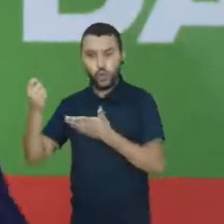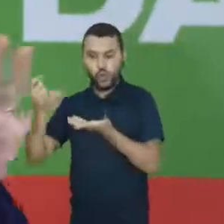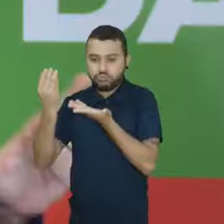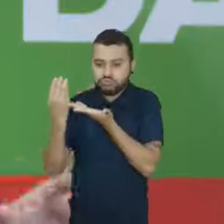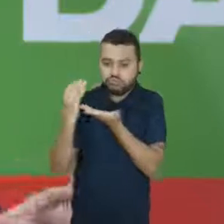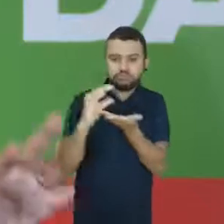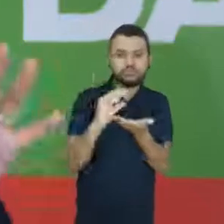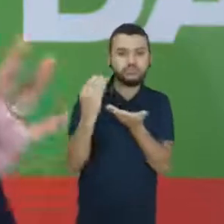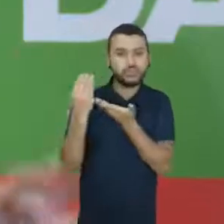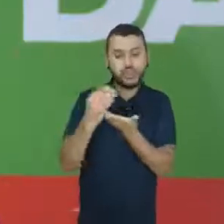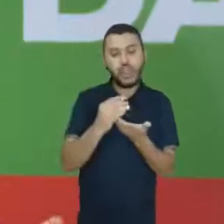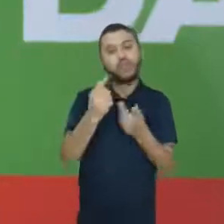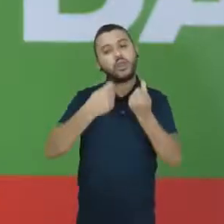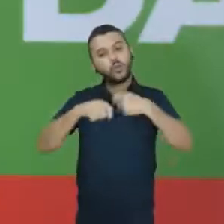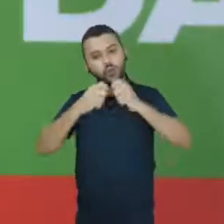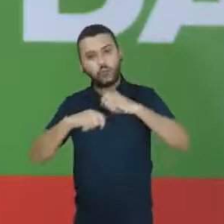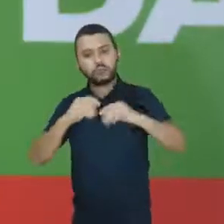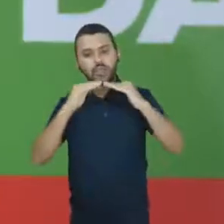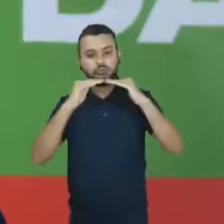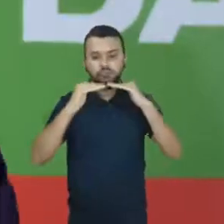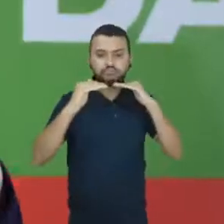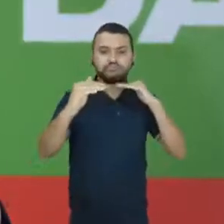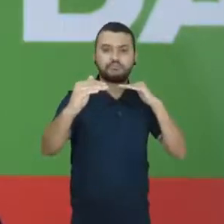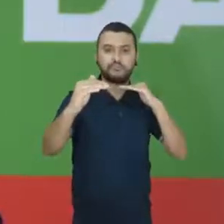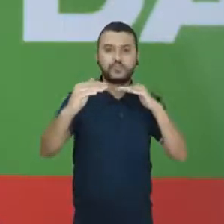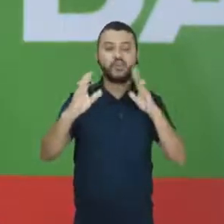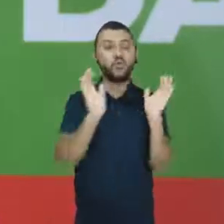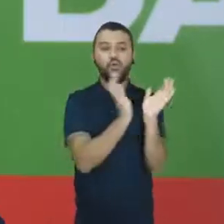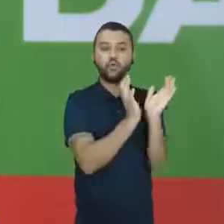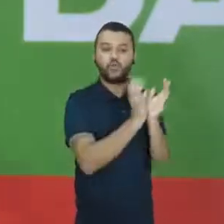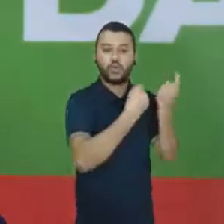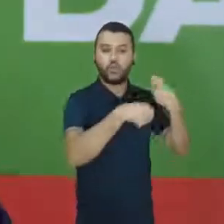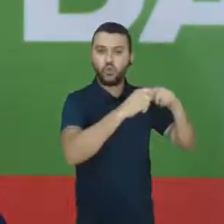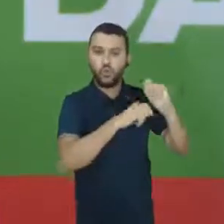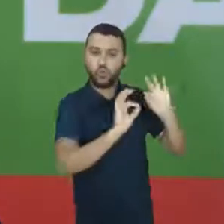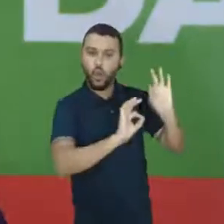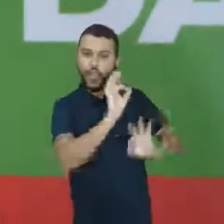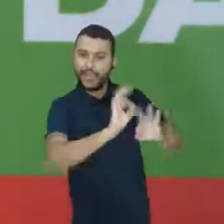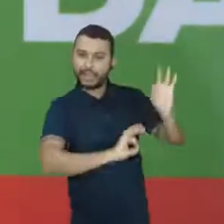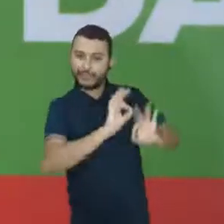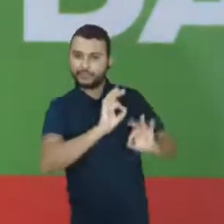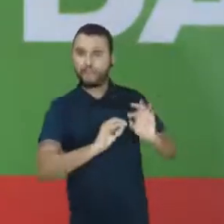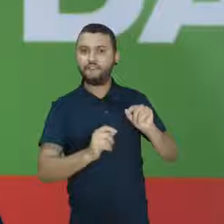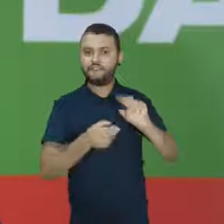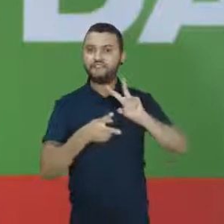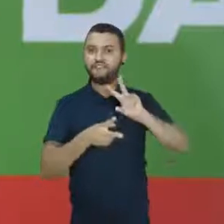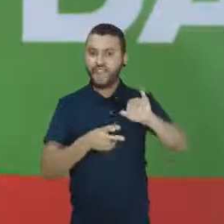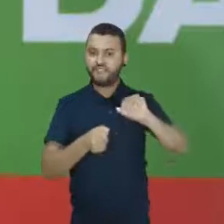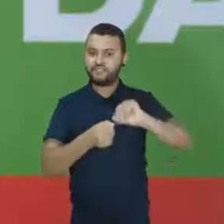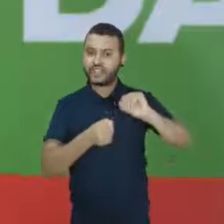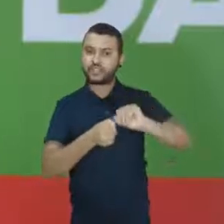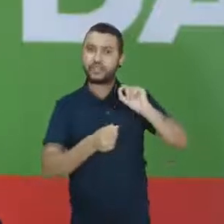equilibrada. Mas isso é por conta da própria equipe econômica. E isso vai fazer com que nós tenhamos até uma forma de